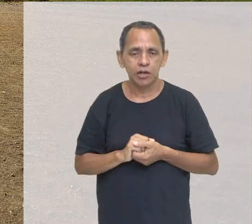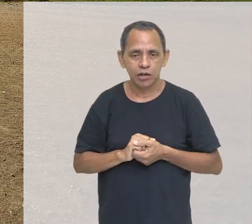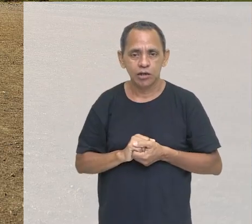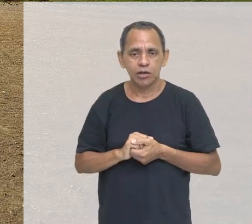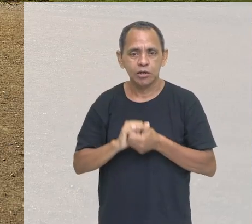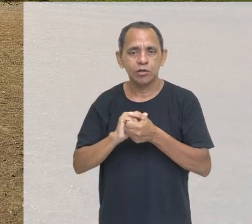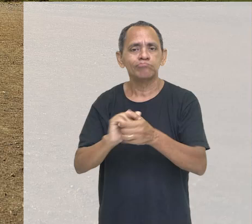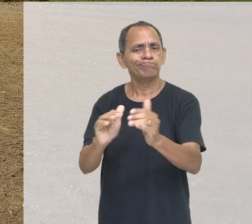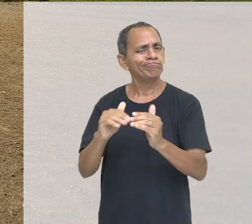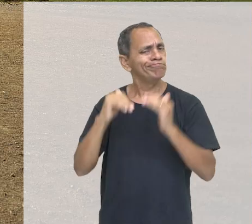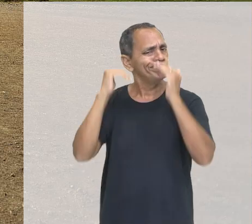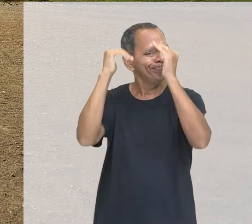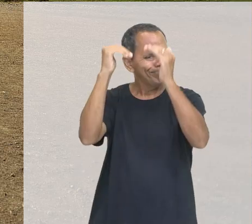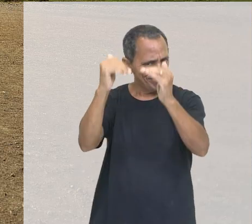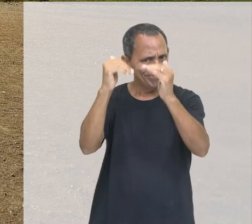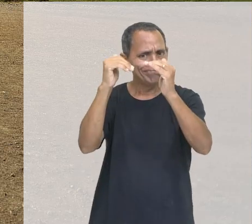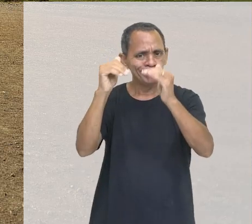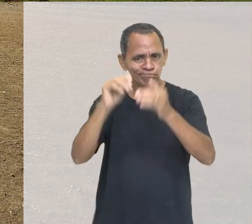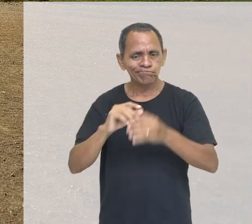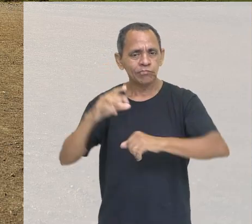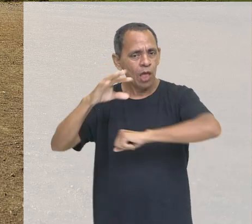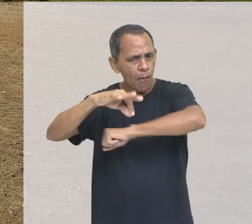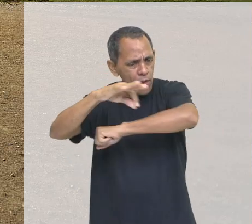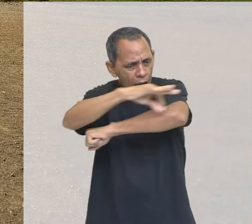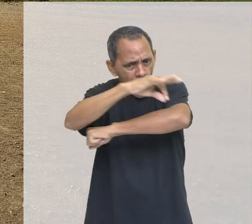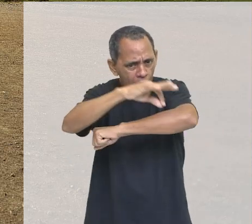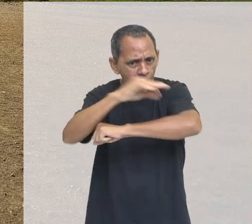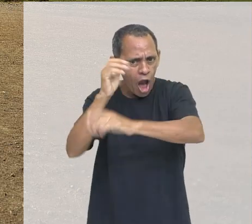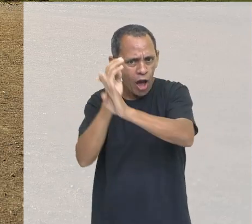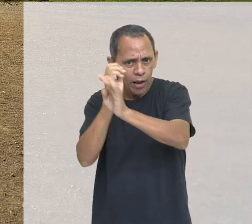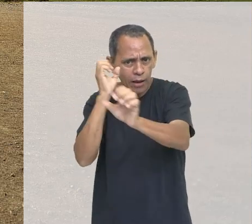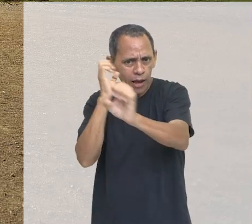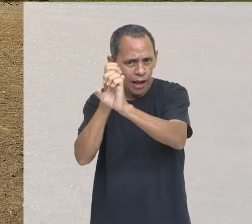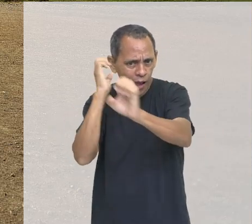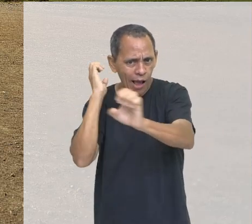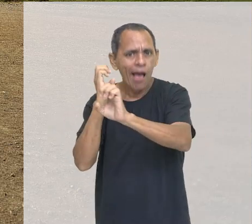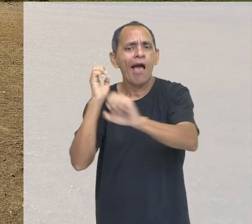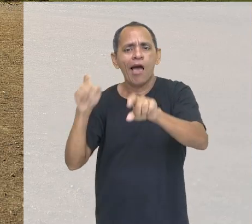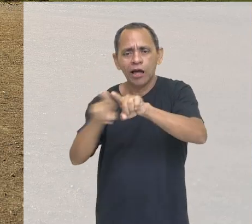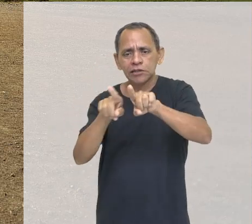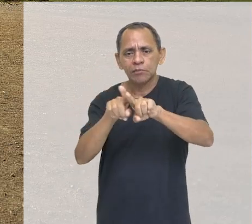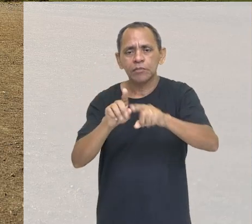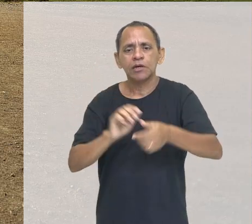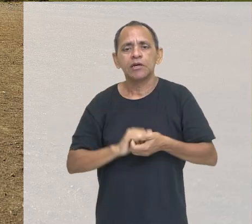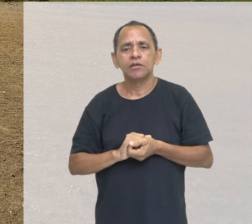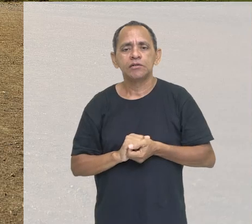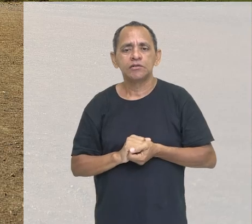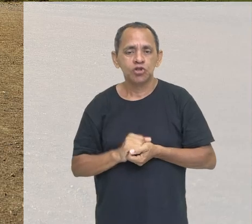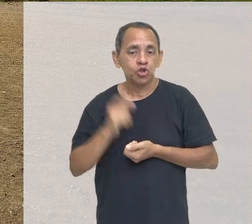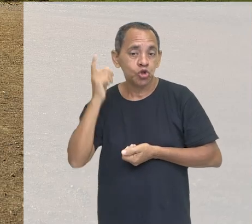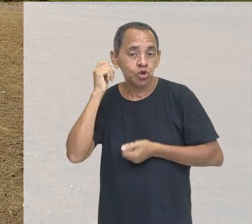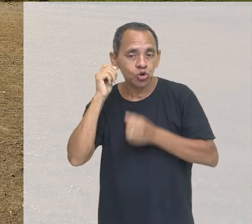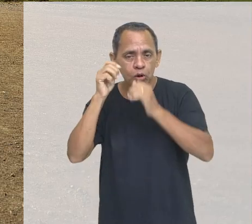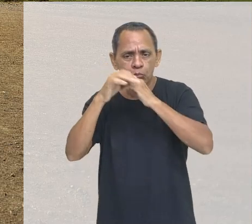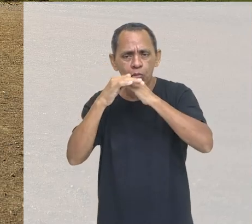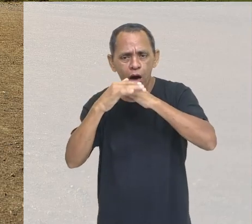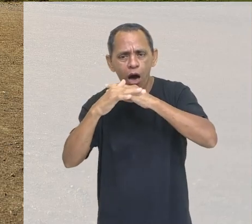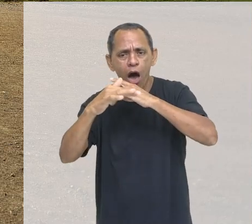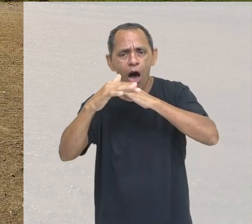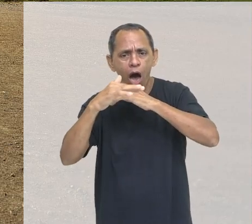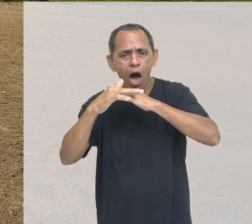né, não somente de arquitetura e engenharia, mas também, né, de propagação de som. Então